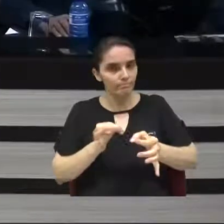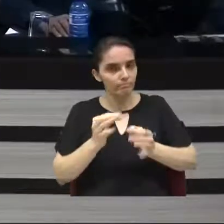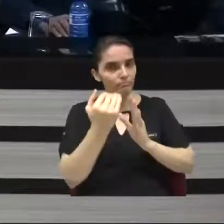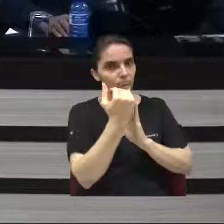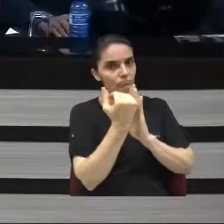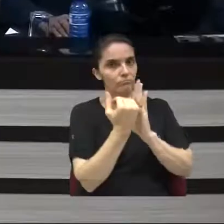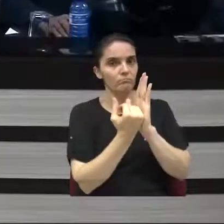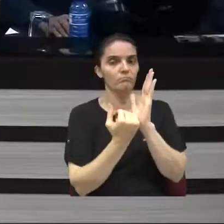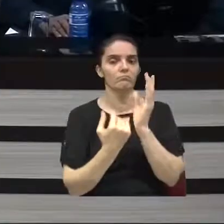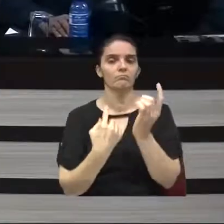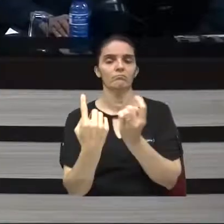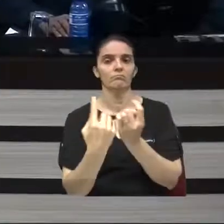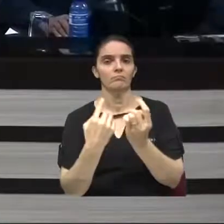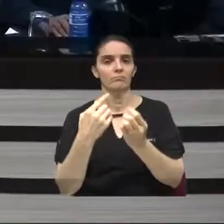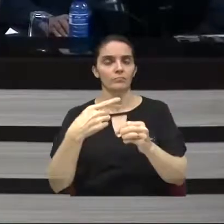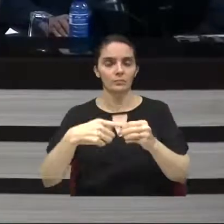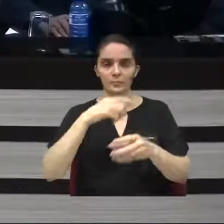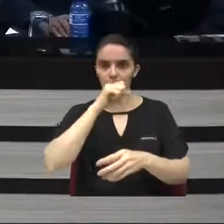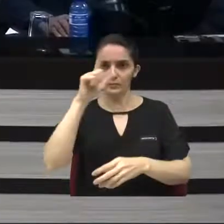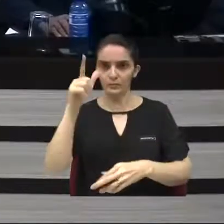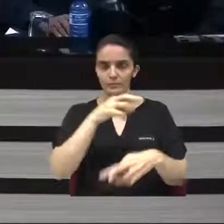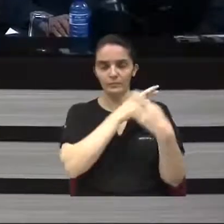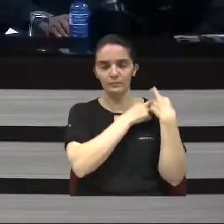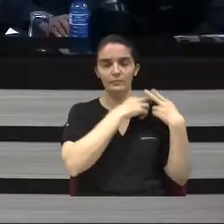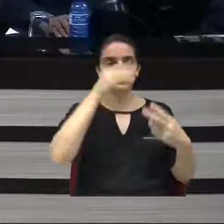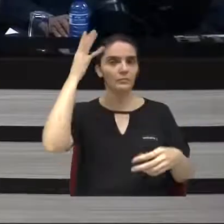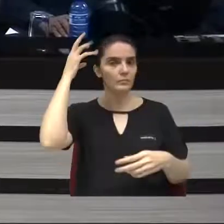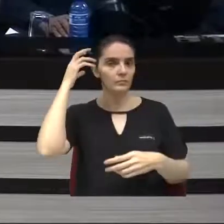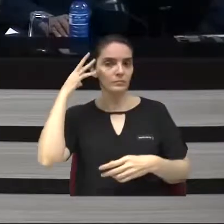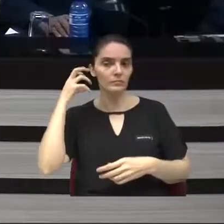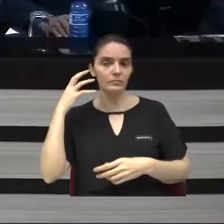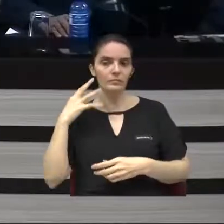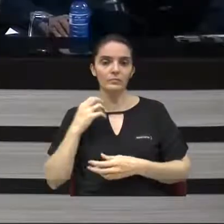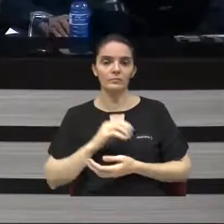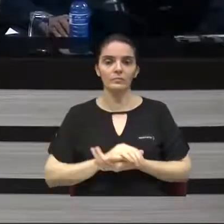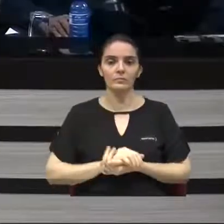Municipal. Autoria, vereadora Lucinês Aparecida Bogo.